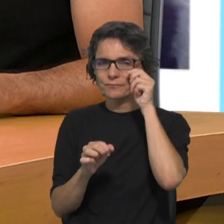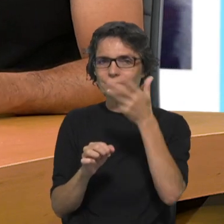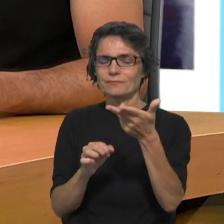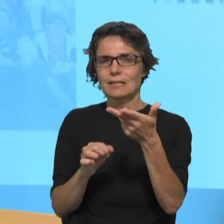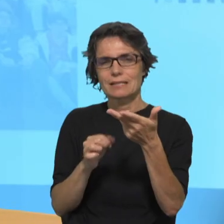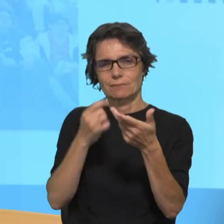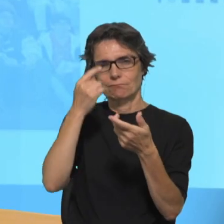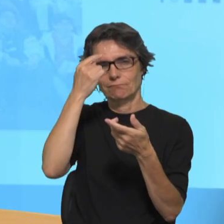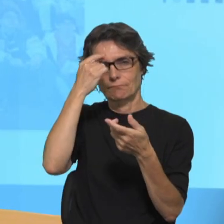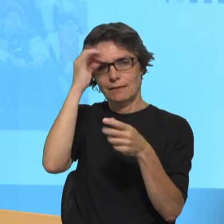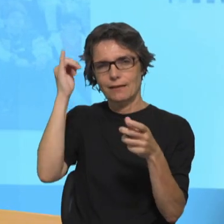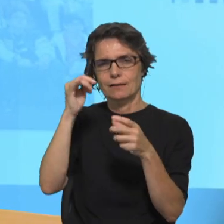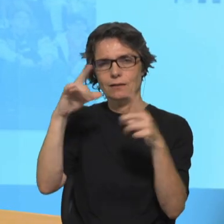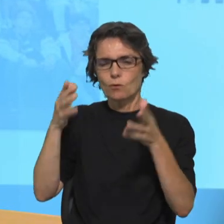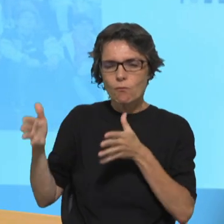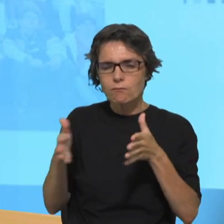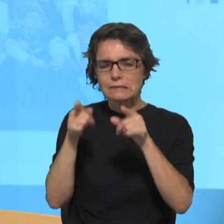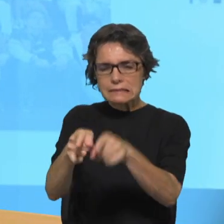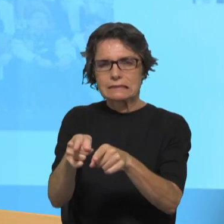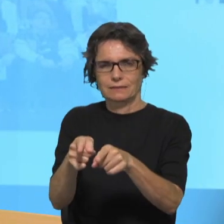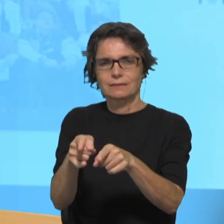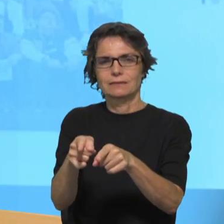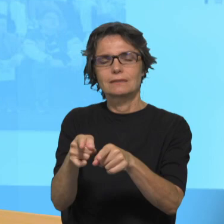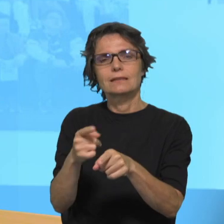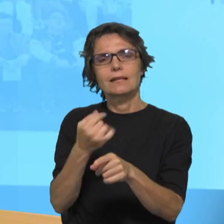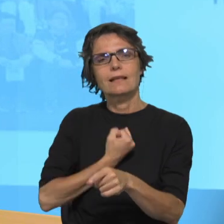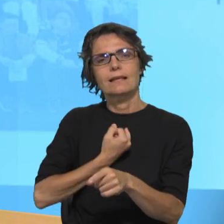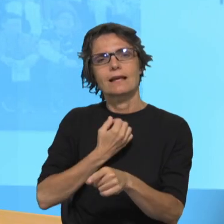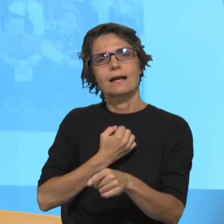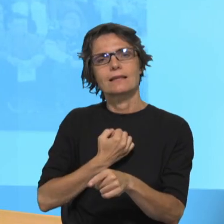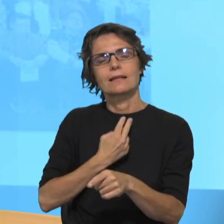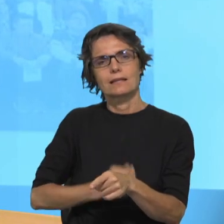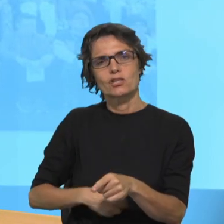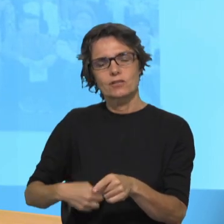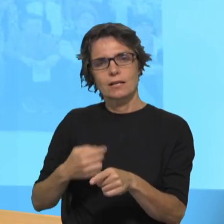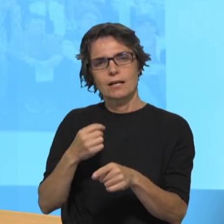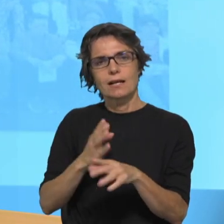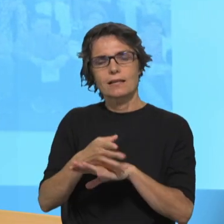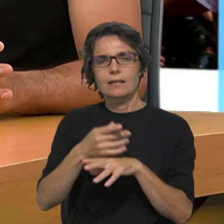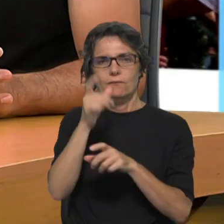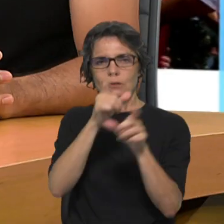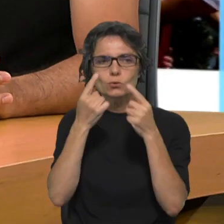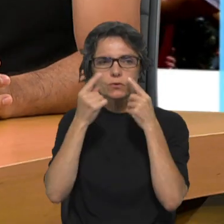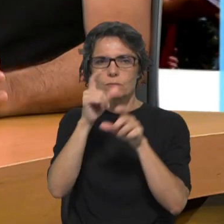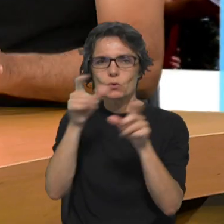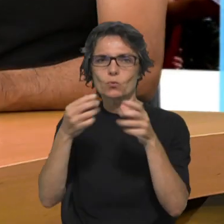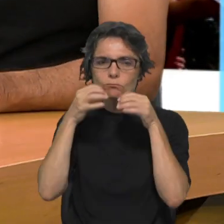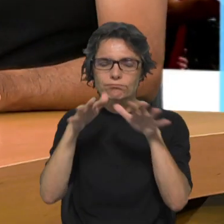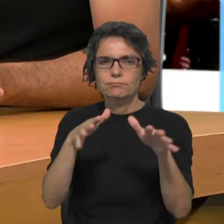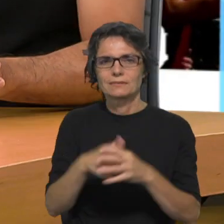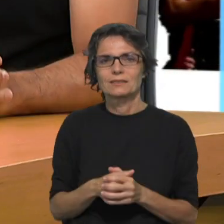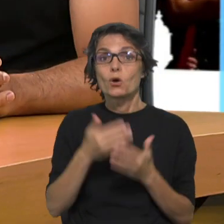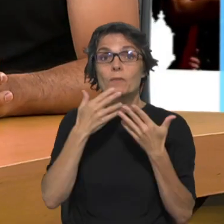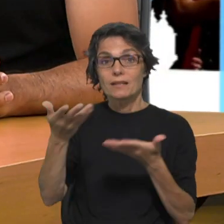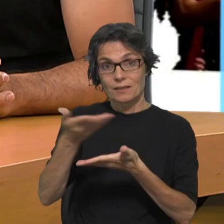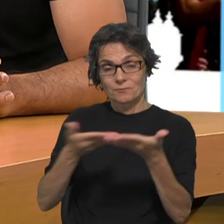noção de que o caminho é por aqui e a identidade cristã se constrói no anúncio ao próximo. Obrigado pela partilha que